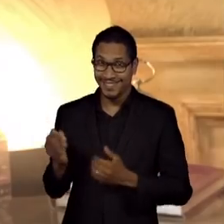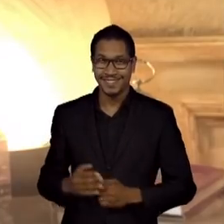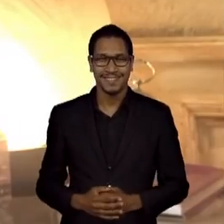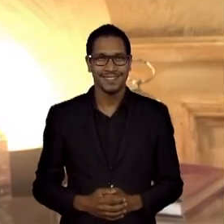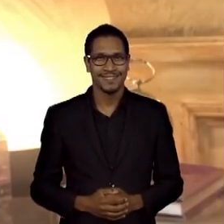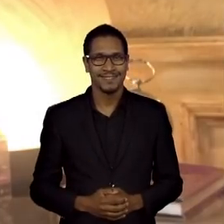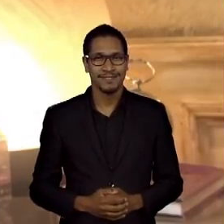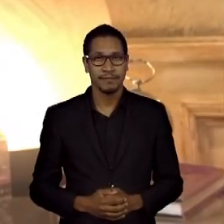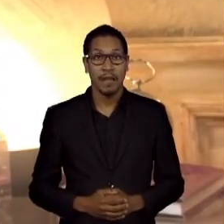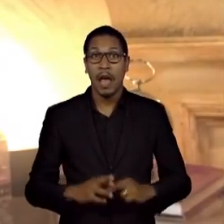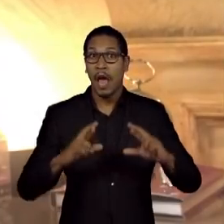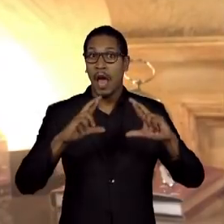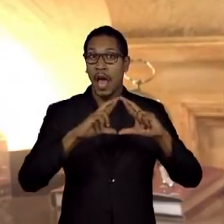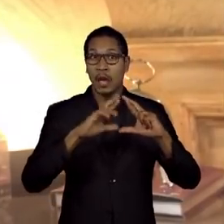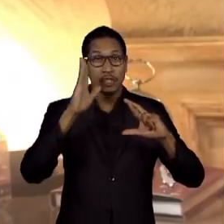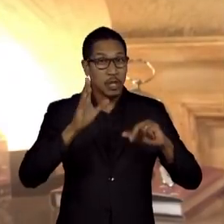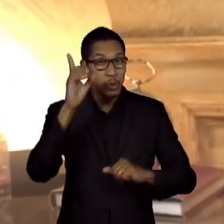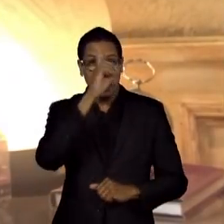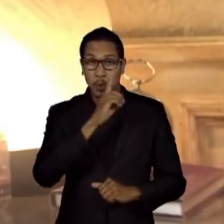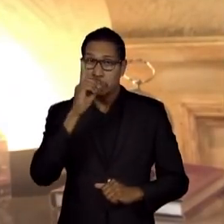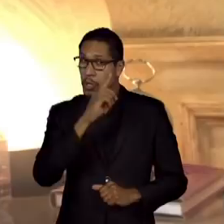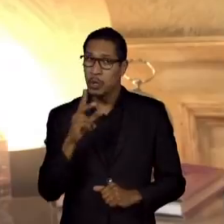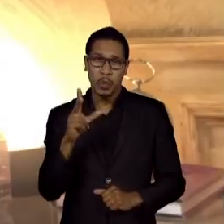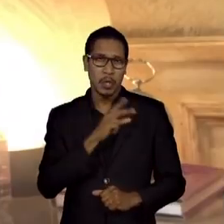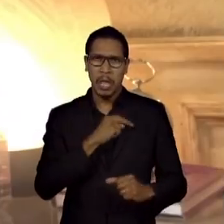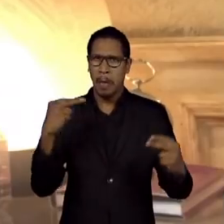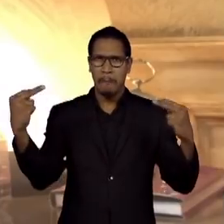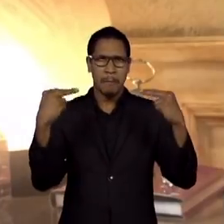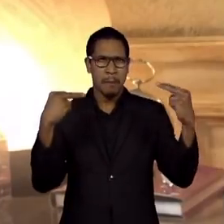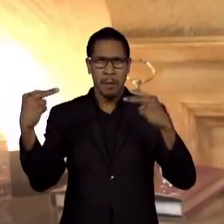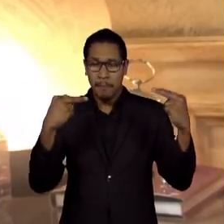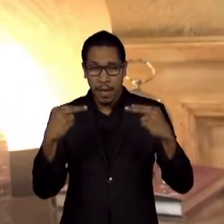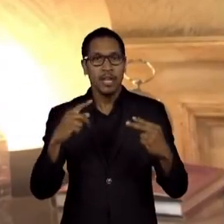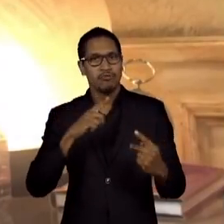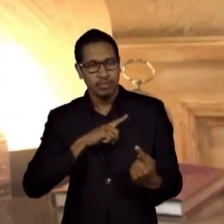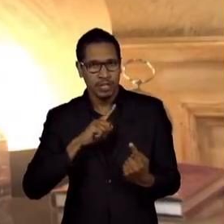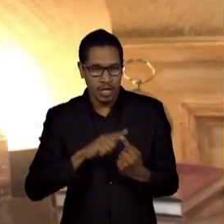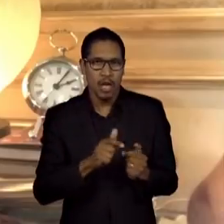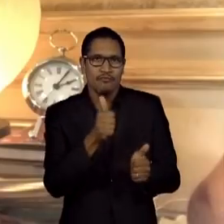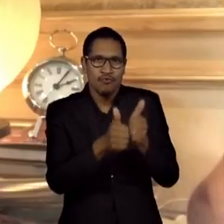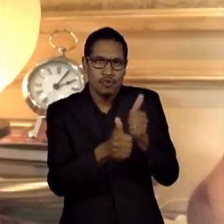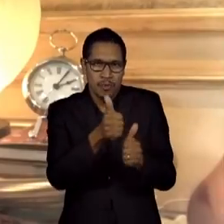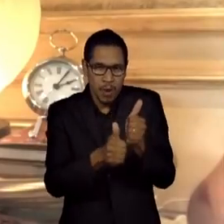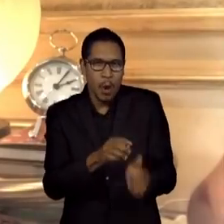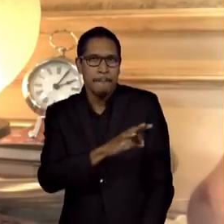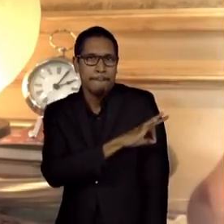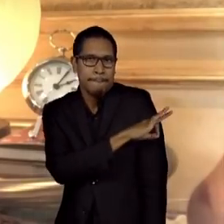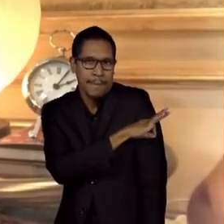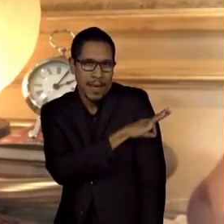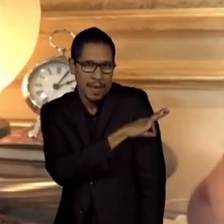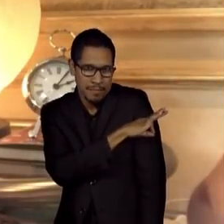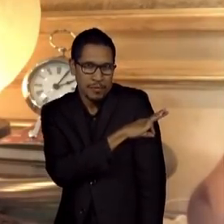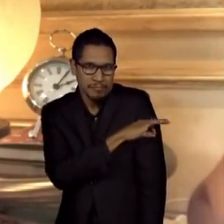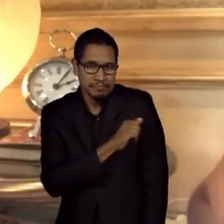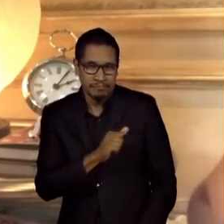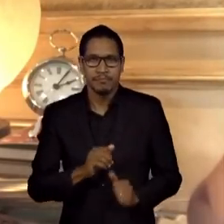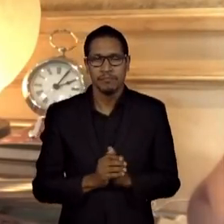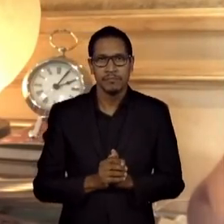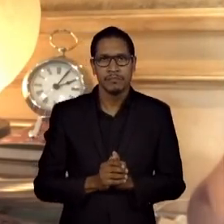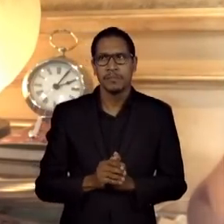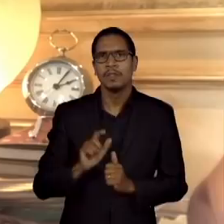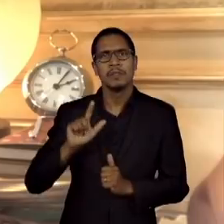Record tinha uma audiência incrível aos domingos, transmitindo os jogos diretamente do Pacaembu. Na segunda-feira, o Paulinho nos